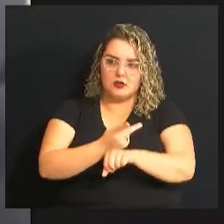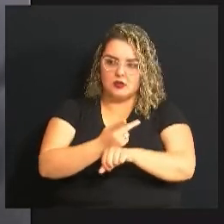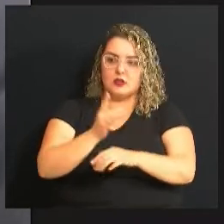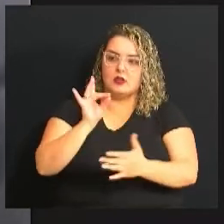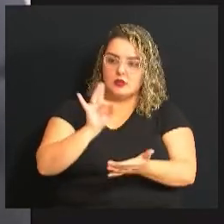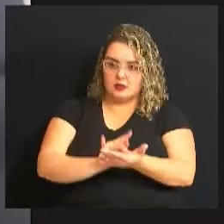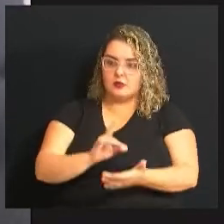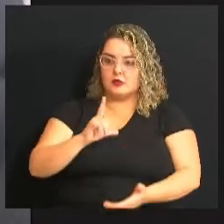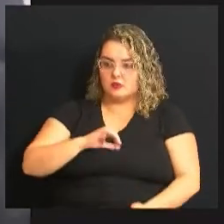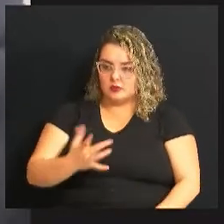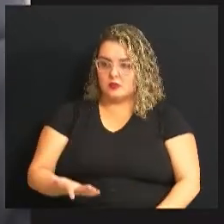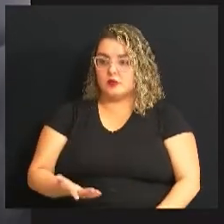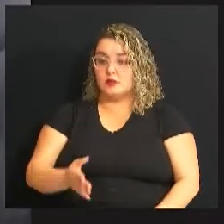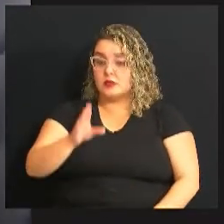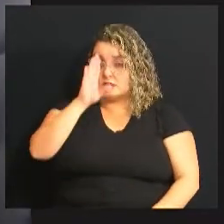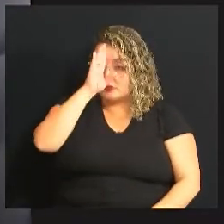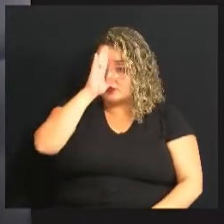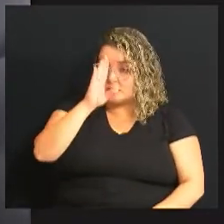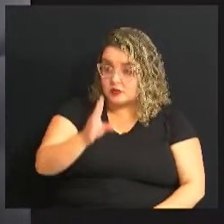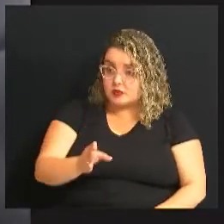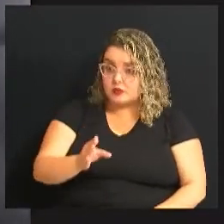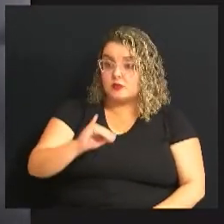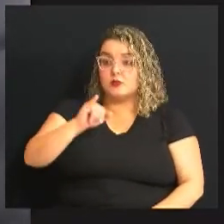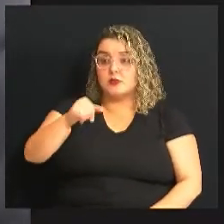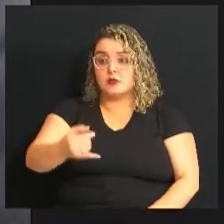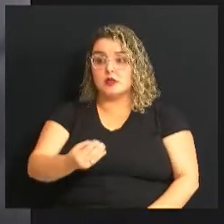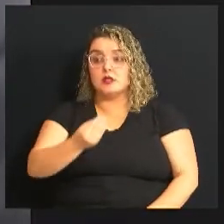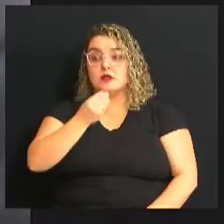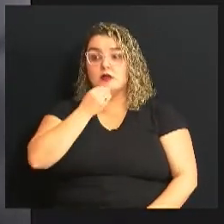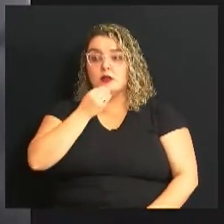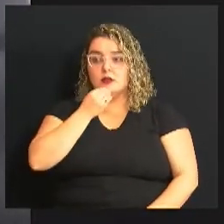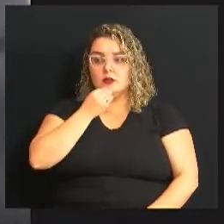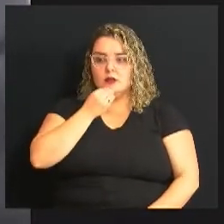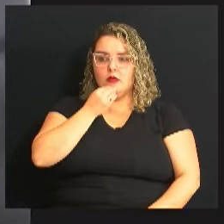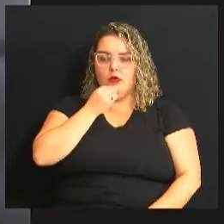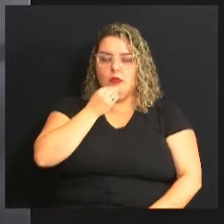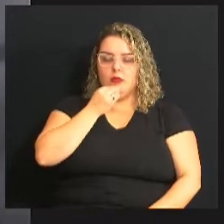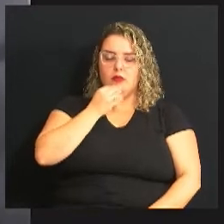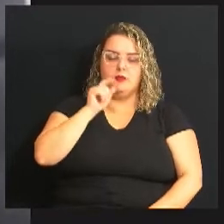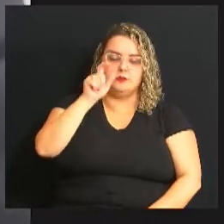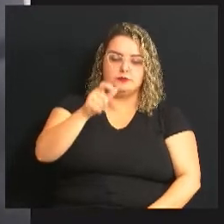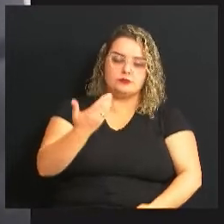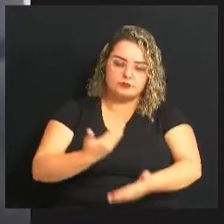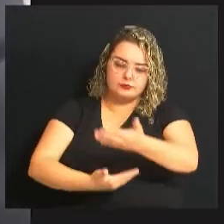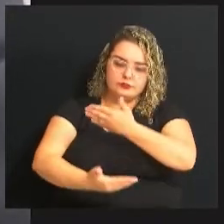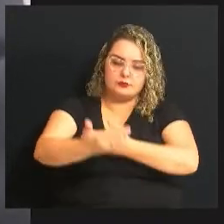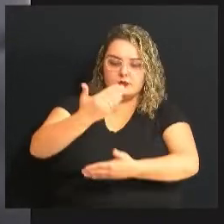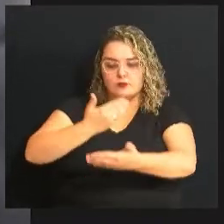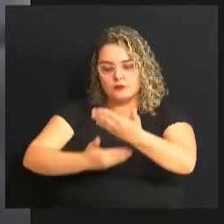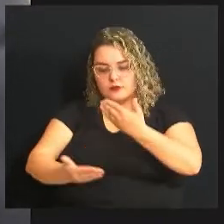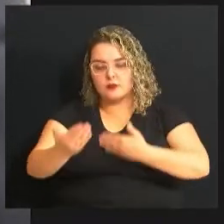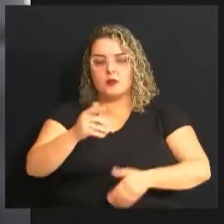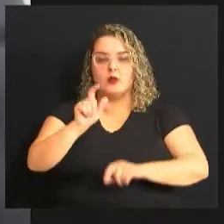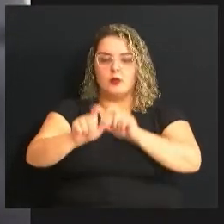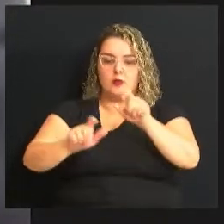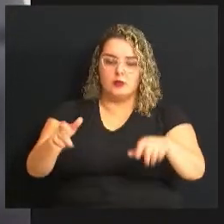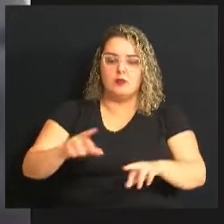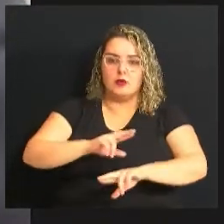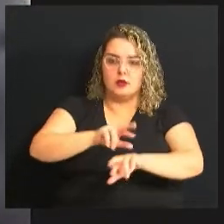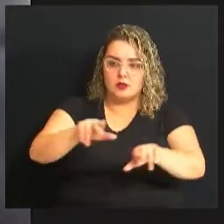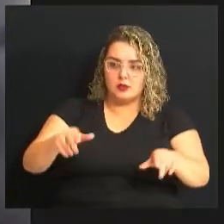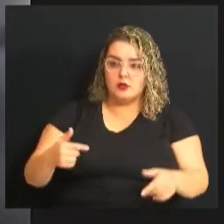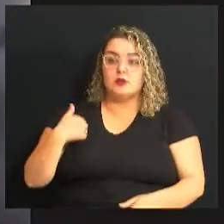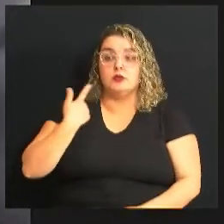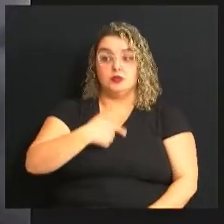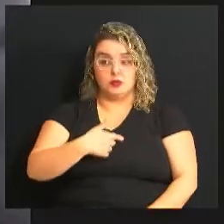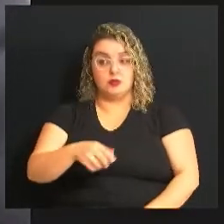existir, mas principalmente pela oportunidade de você trocar isso com outras pessoas. Nós que somos